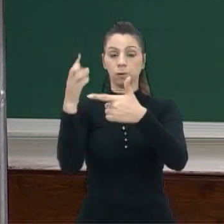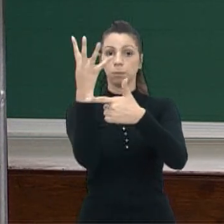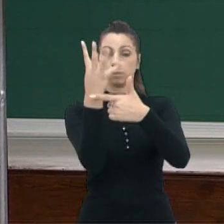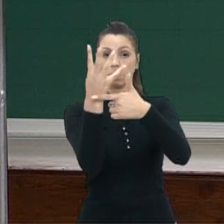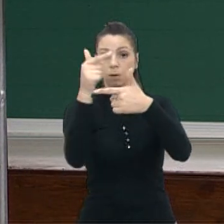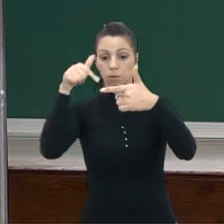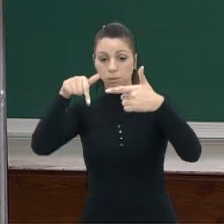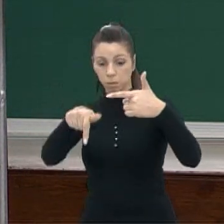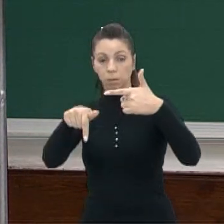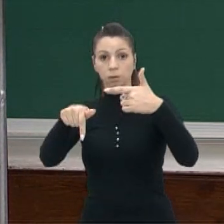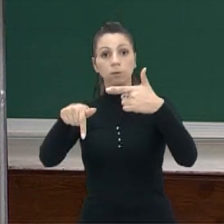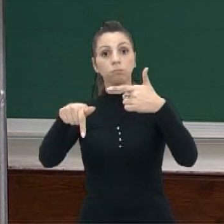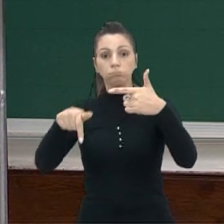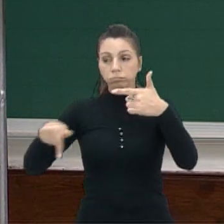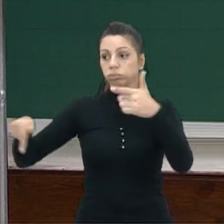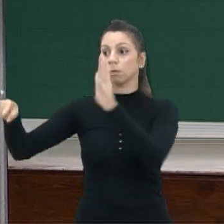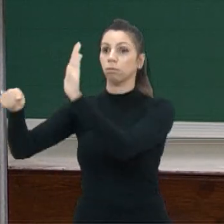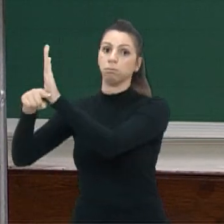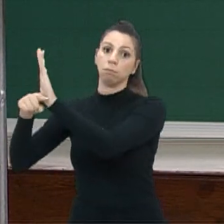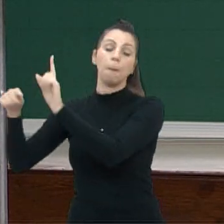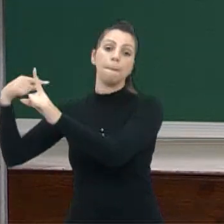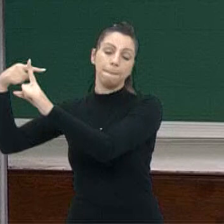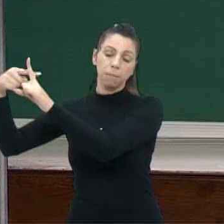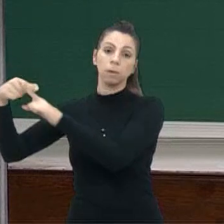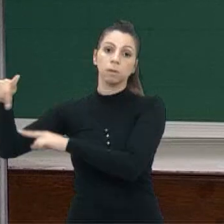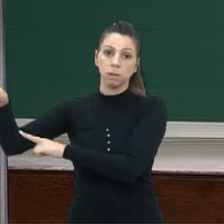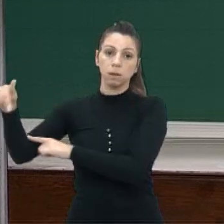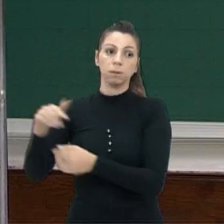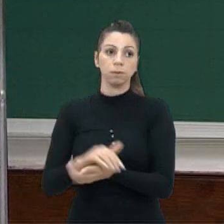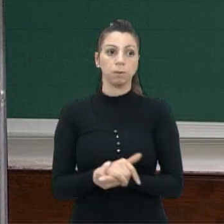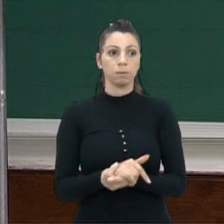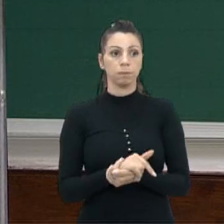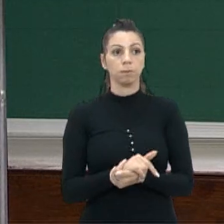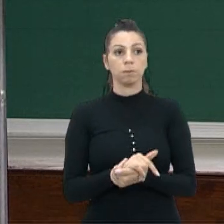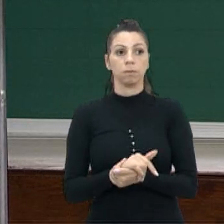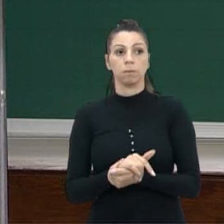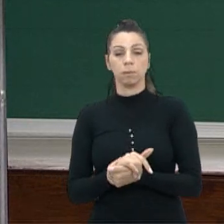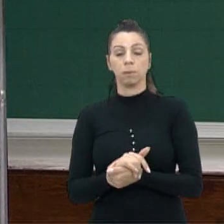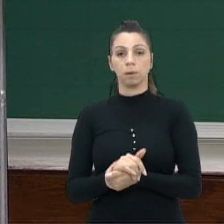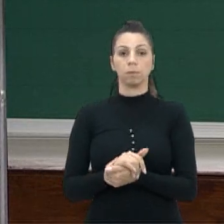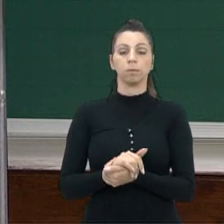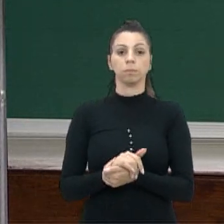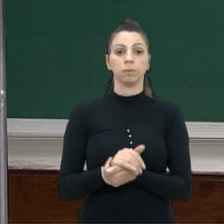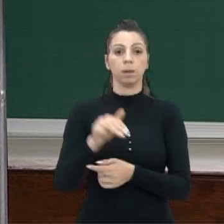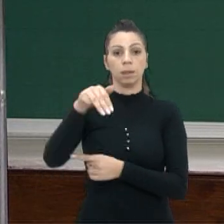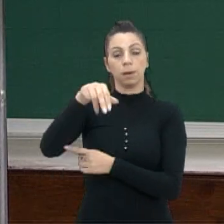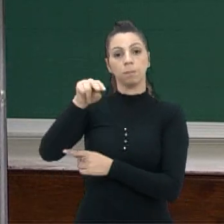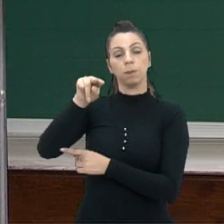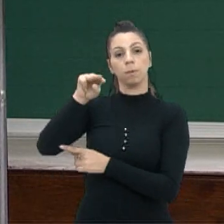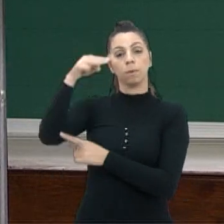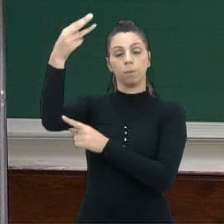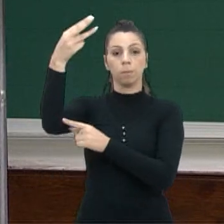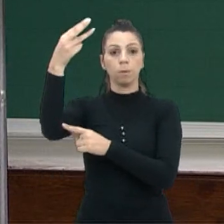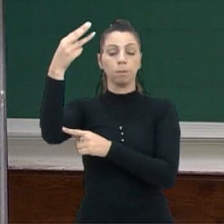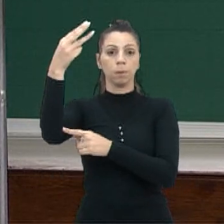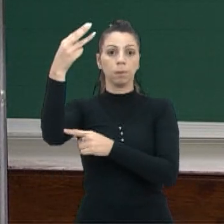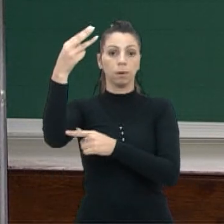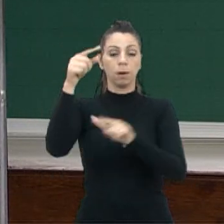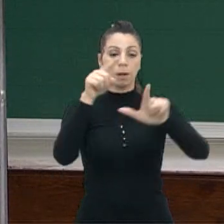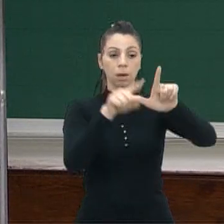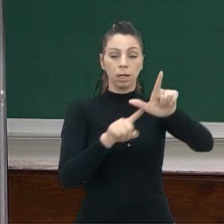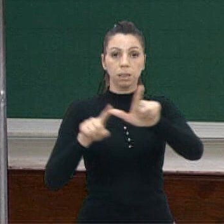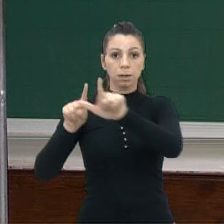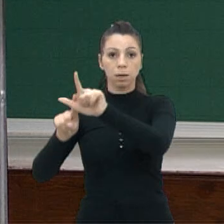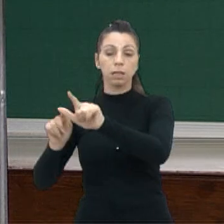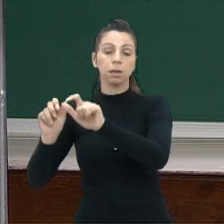mais 7. E daí m ao cubo dividido por m ao quadrado, a letra é a mesma, subtrai os expoentes, 3 menos